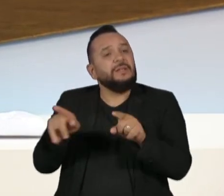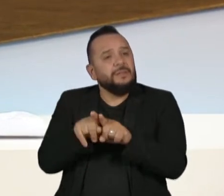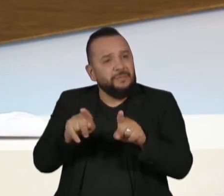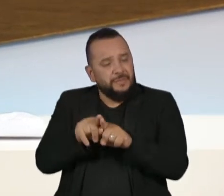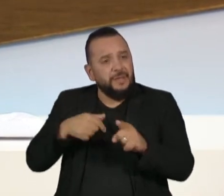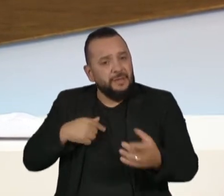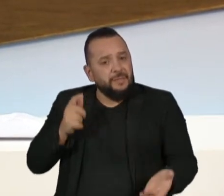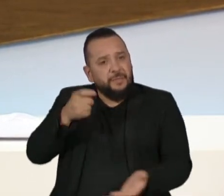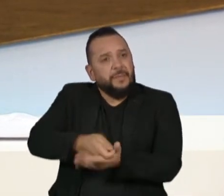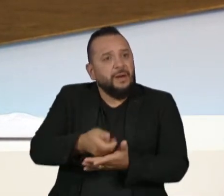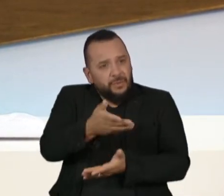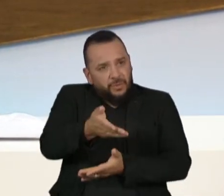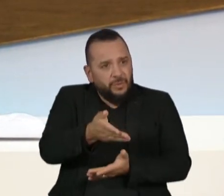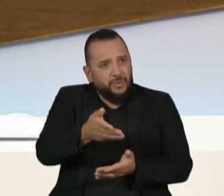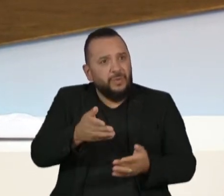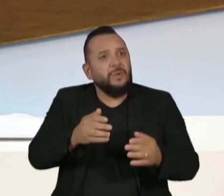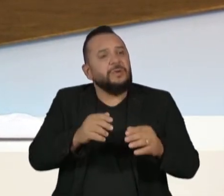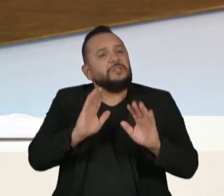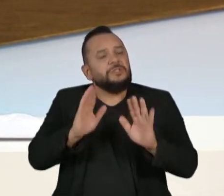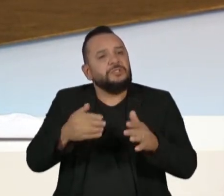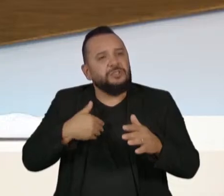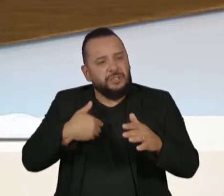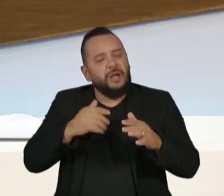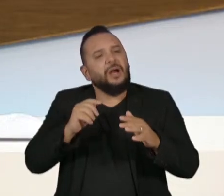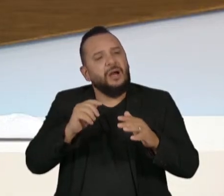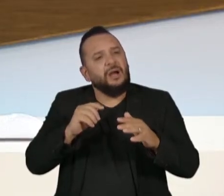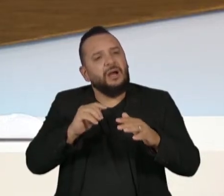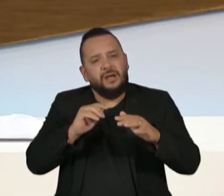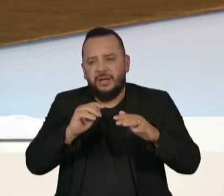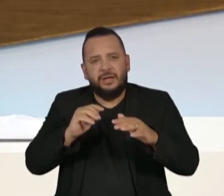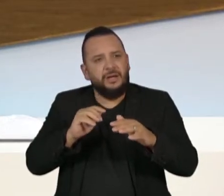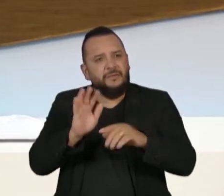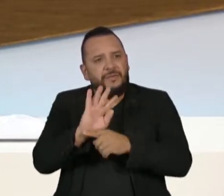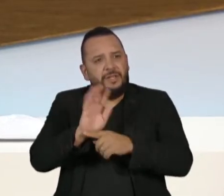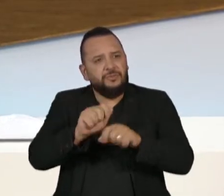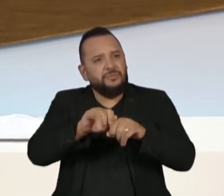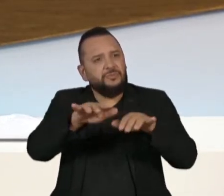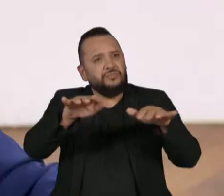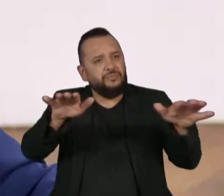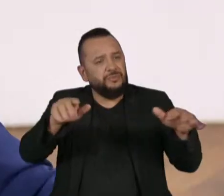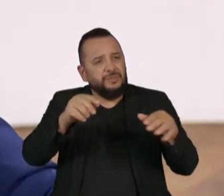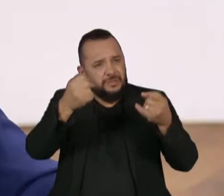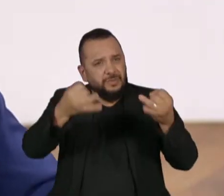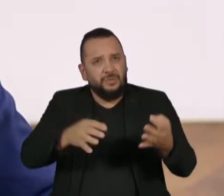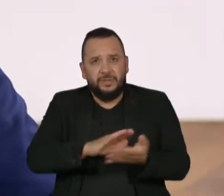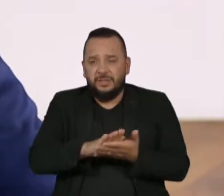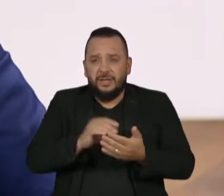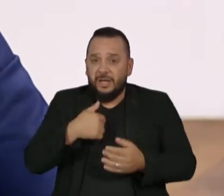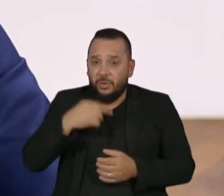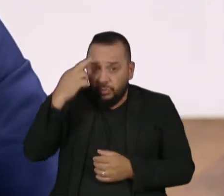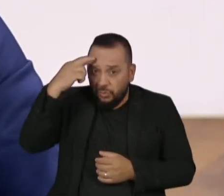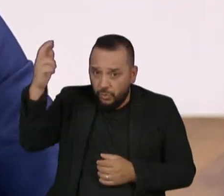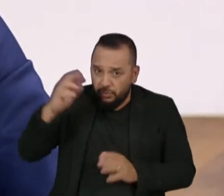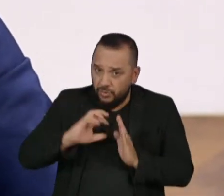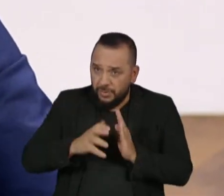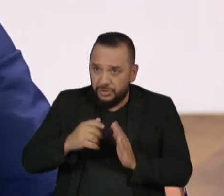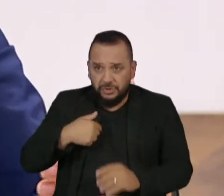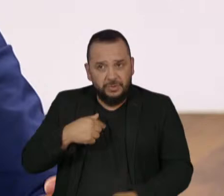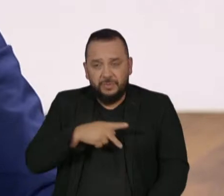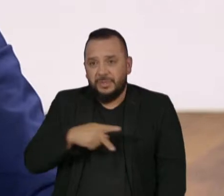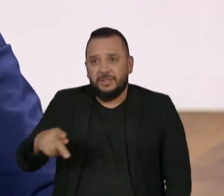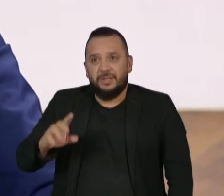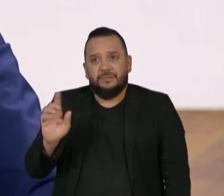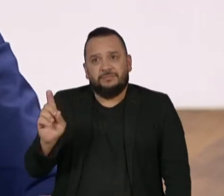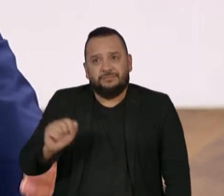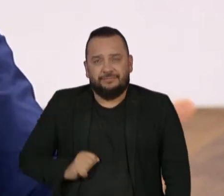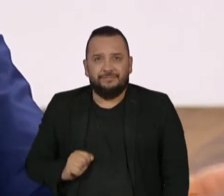fez, também o senhor já não deu transparência para todos esses números e explicou para todo mundo? Eu não sou dono do partido e nem sou presidente, então eu não posso